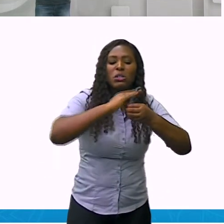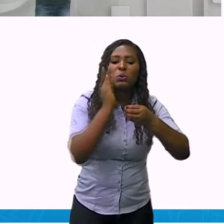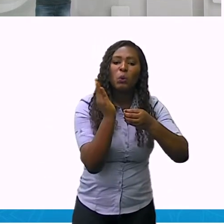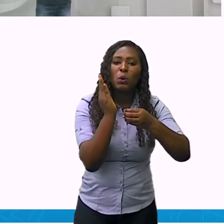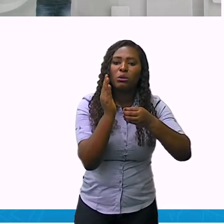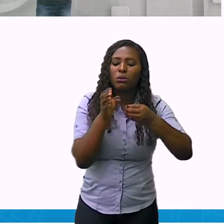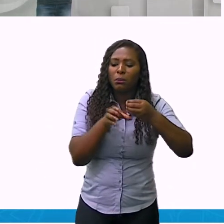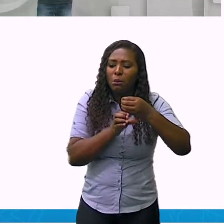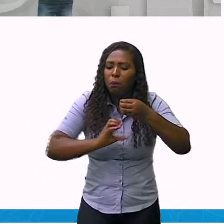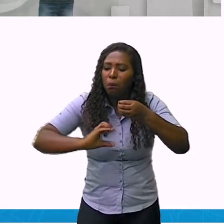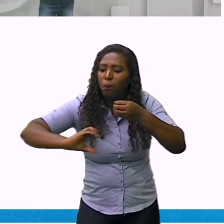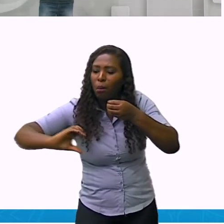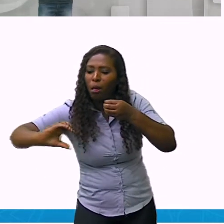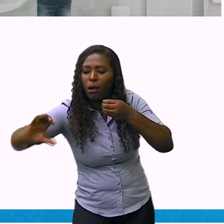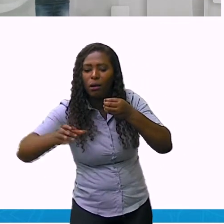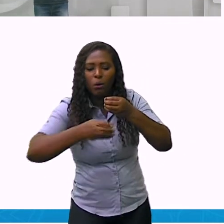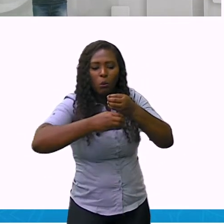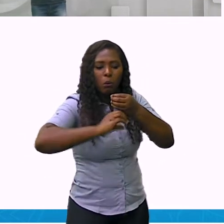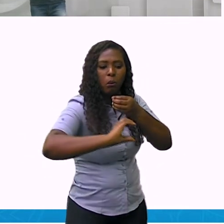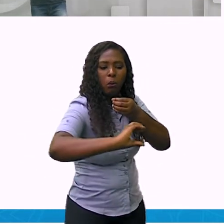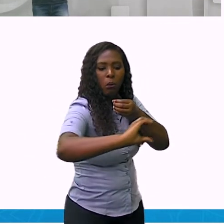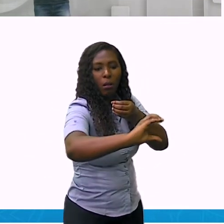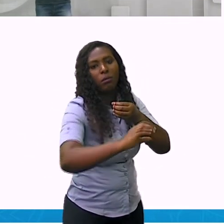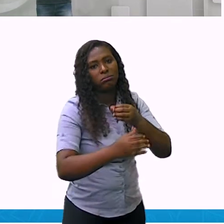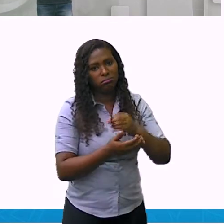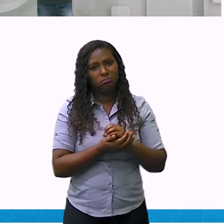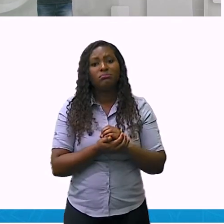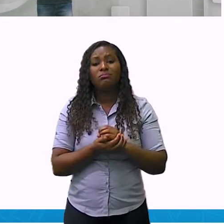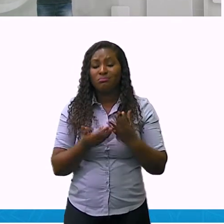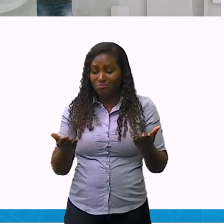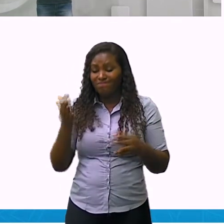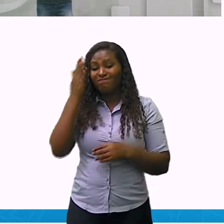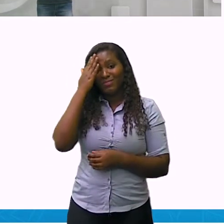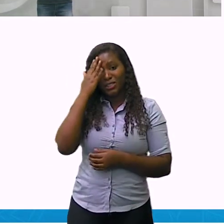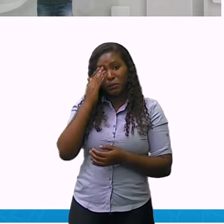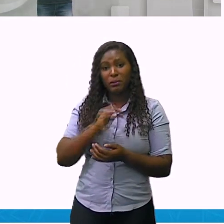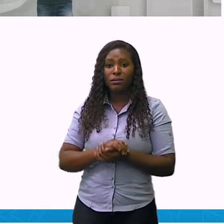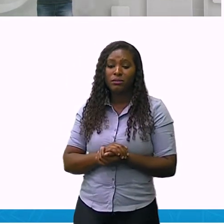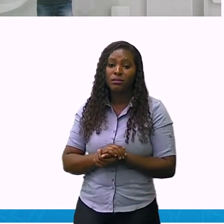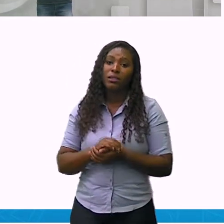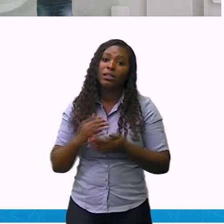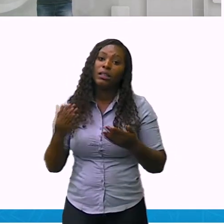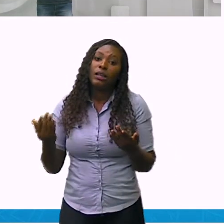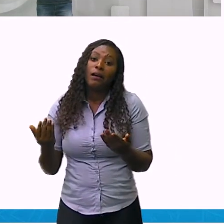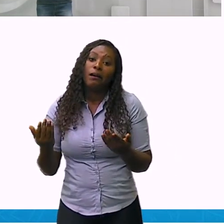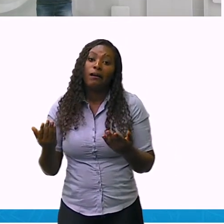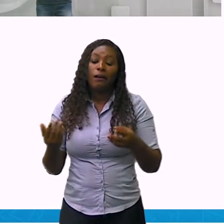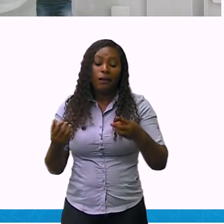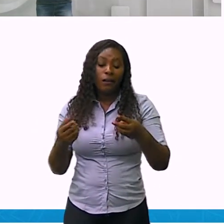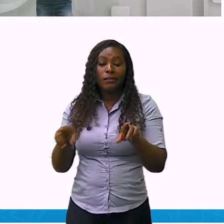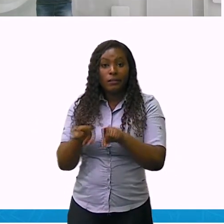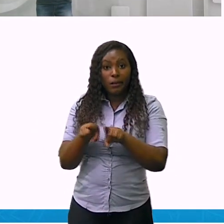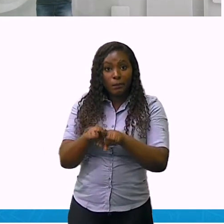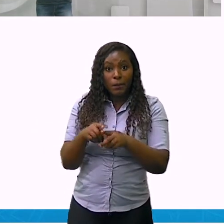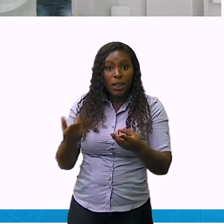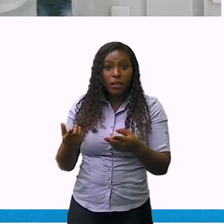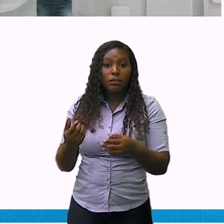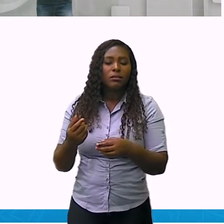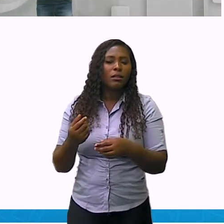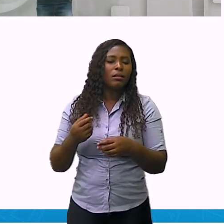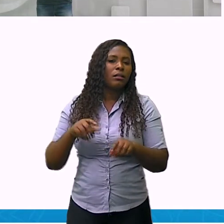Vale ressaltar que esta ação provoca outros problemas, como, por exemplo, a extinção